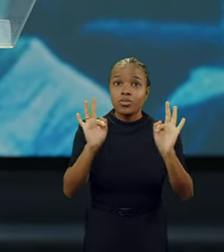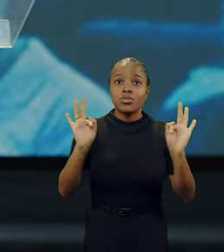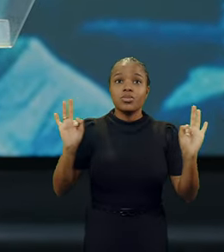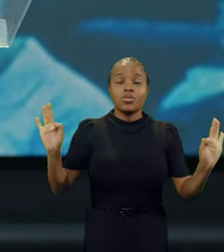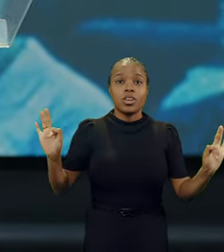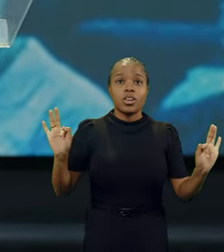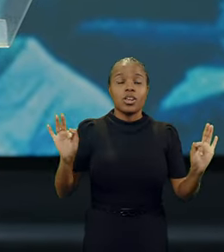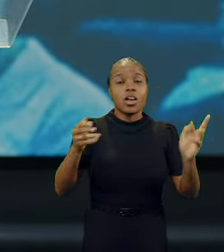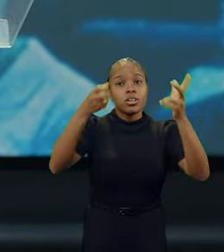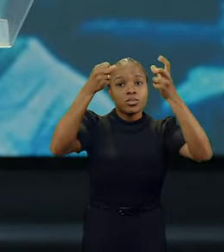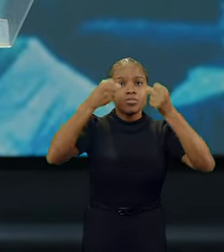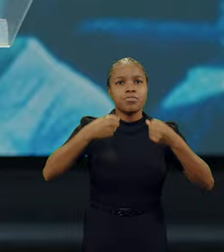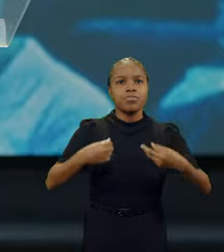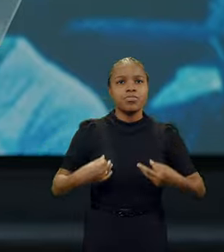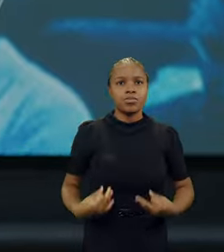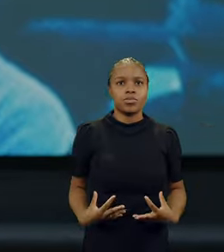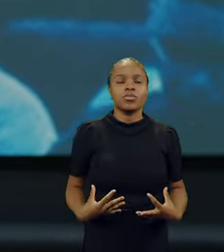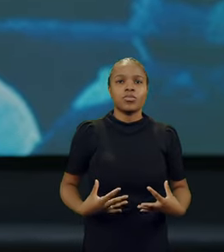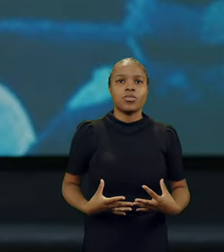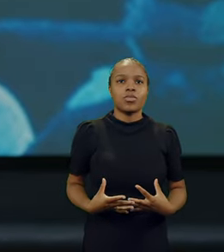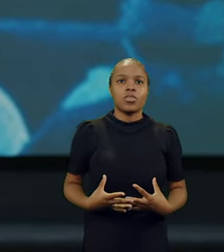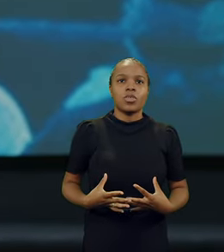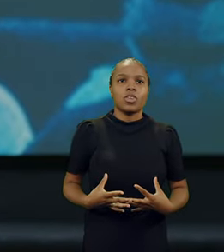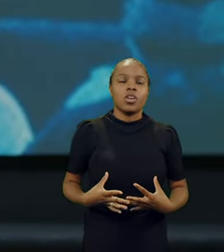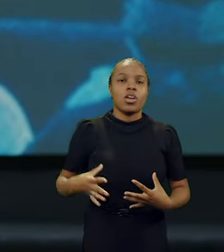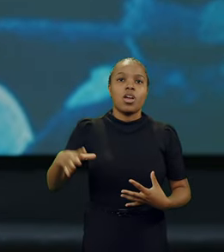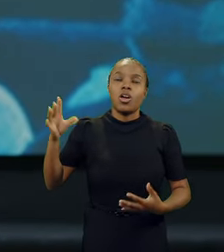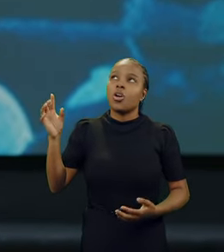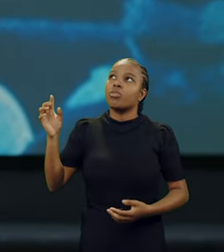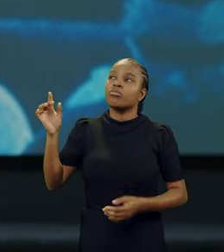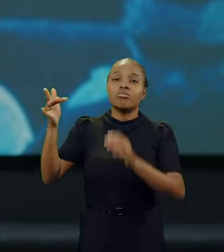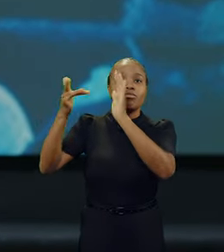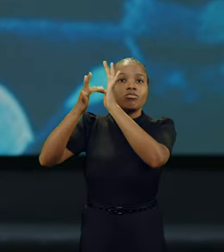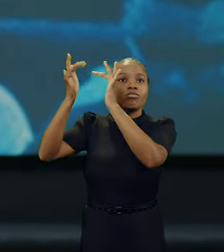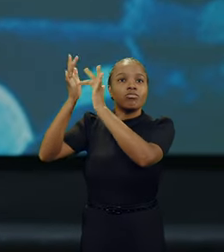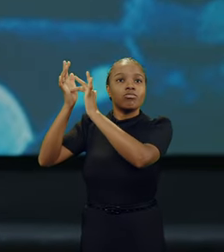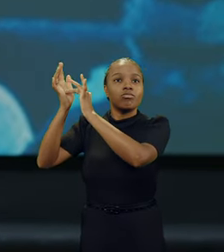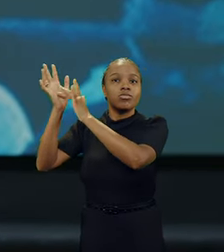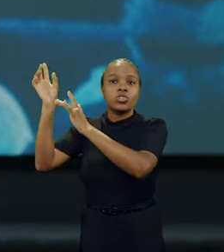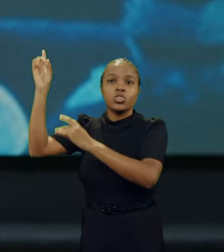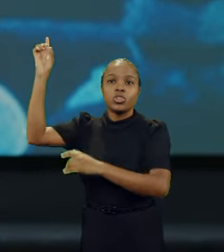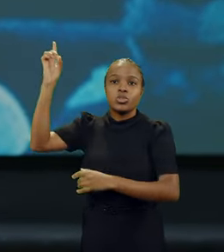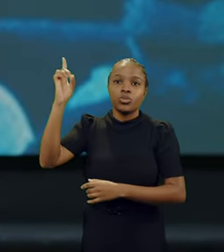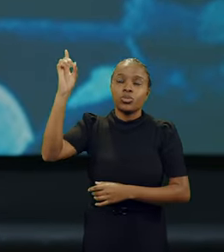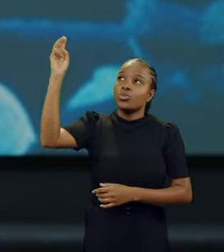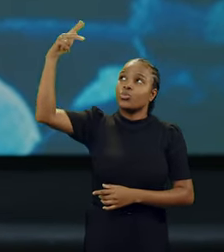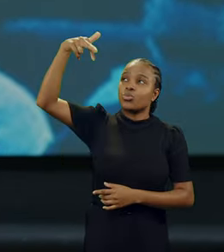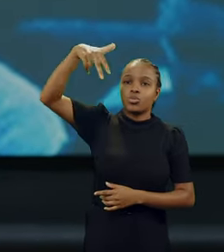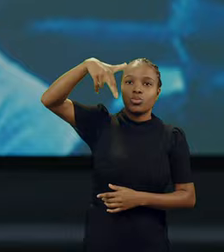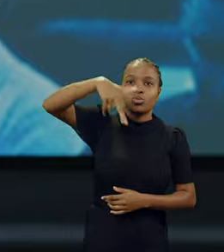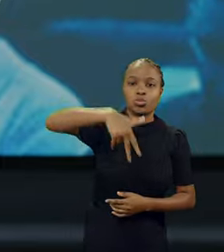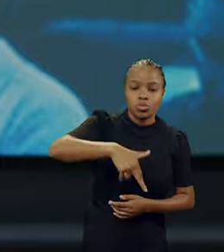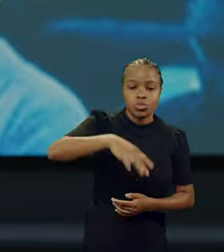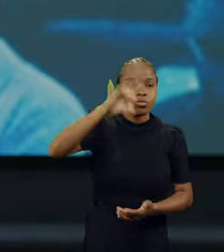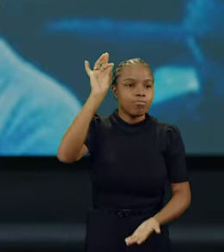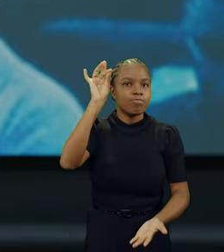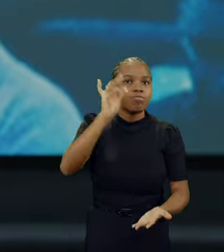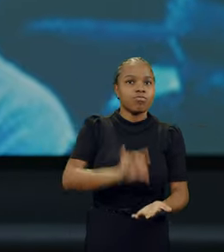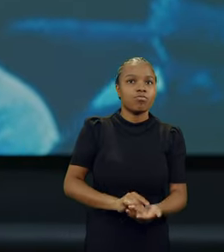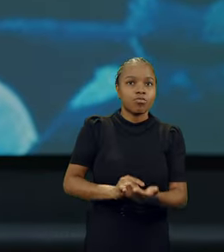diz respeito à encarnação do Verbo que inaugurou a manifestação do reino